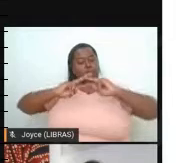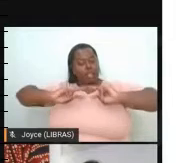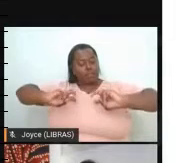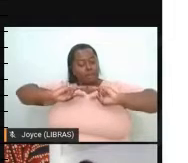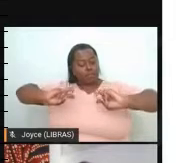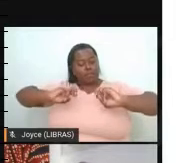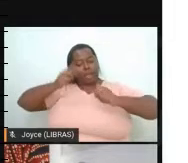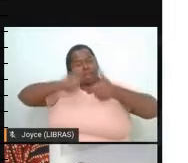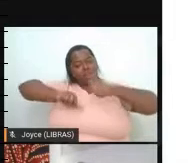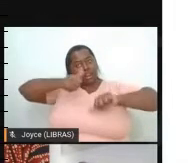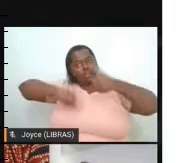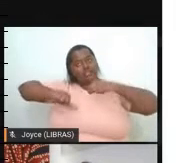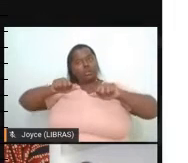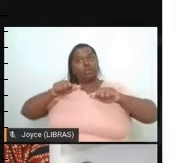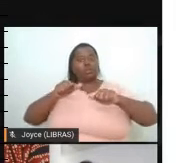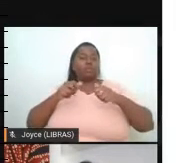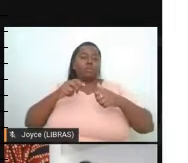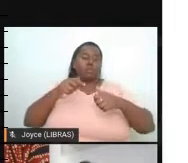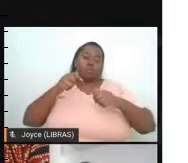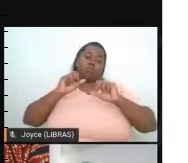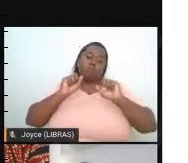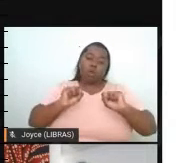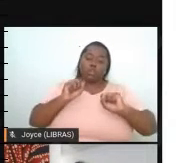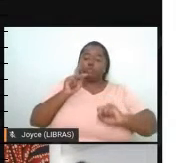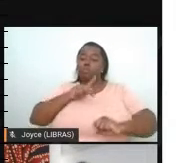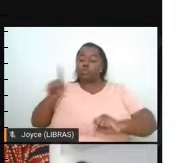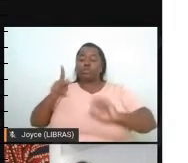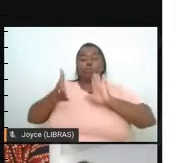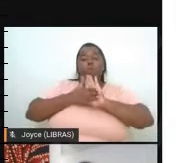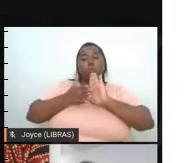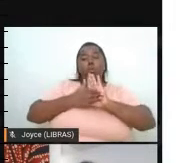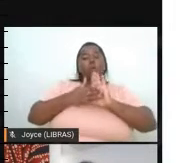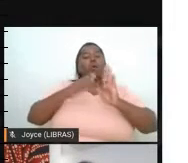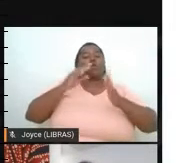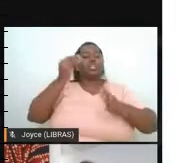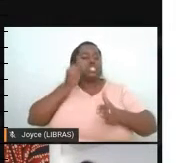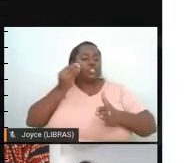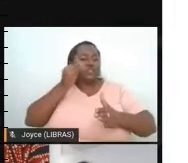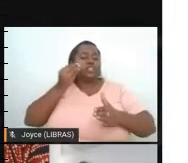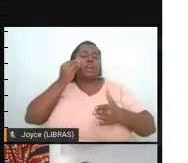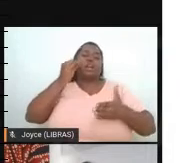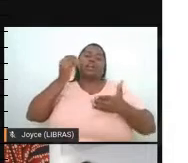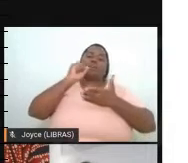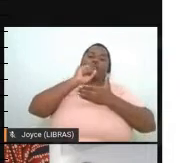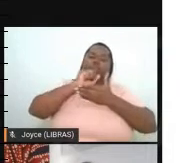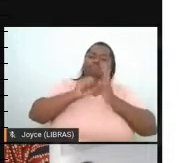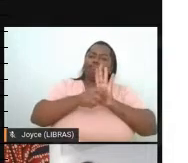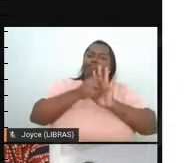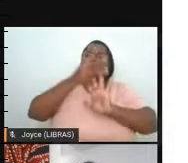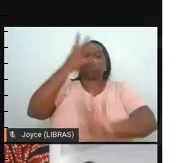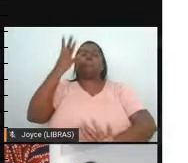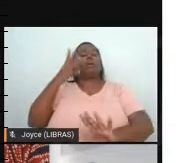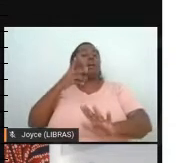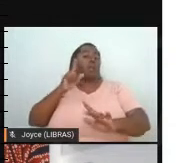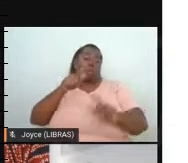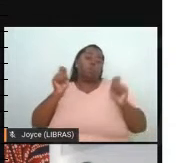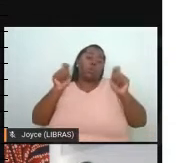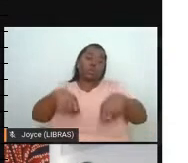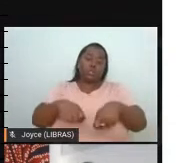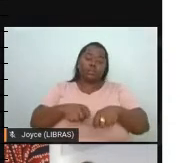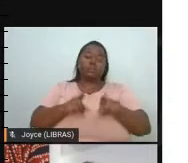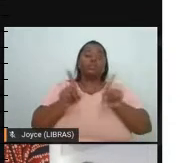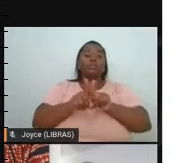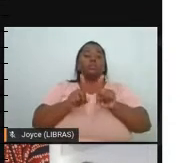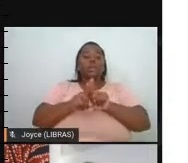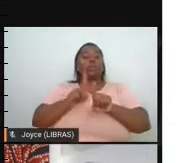autoavaliação dele. Então, você propor várias tentativas até ele acertar, isso é possível, tá? E para o professor também, dar o feedback